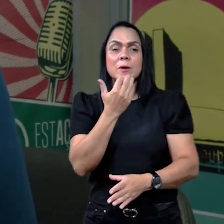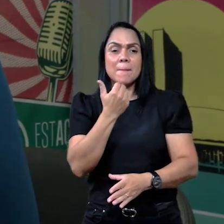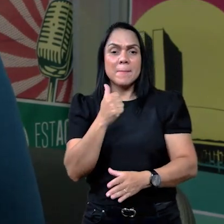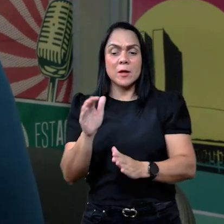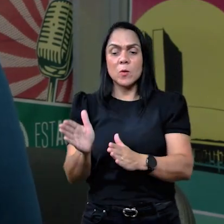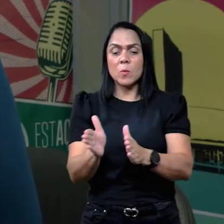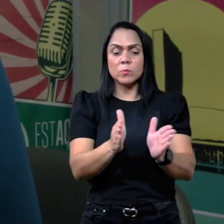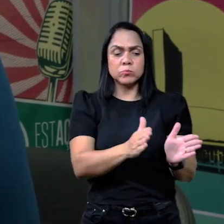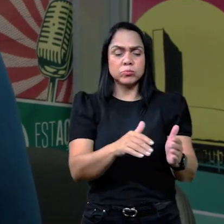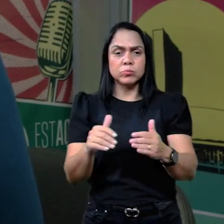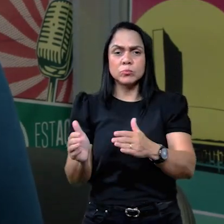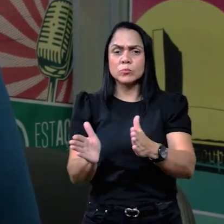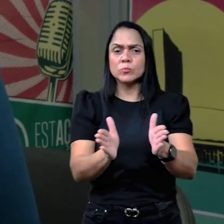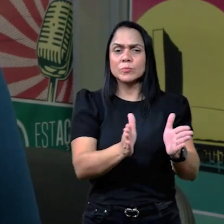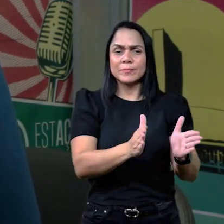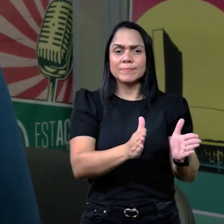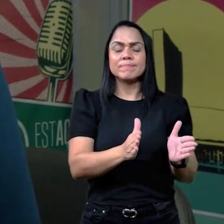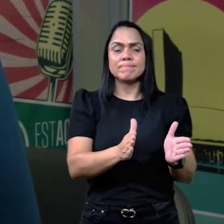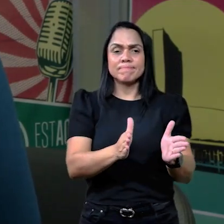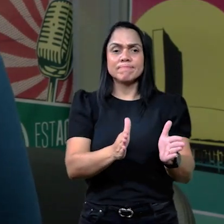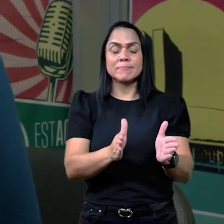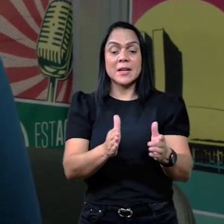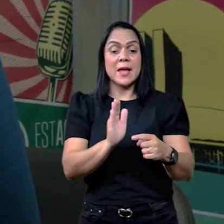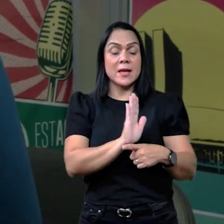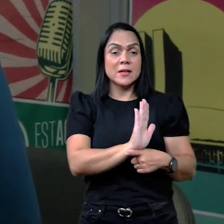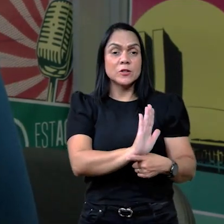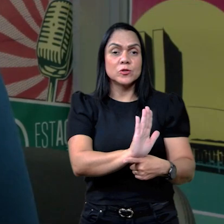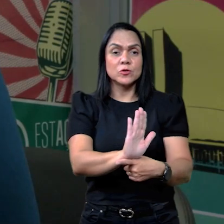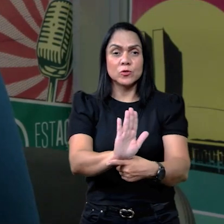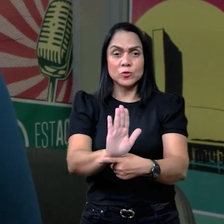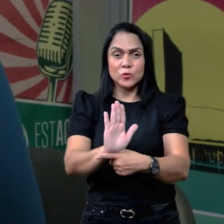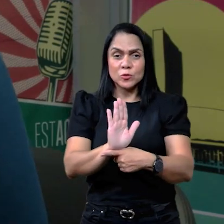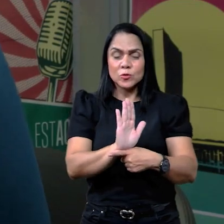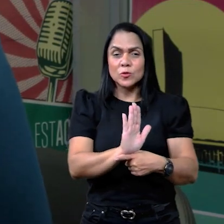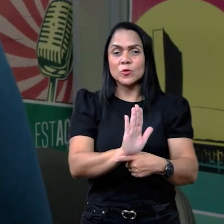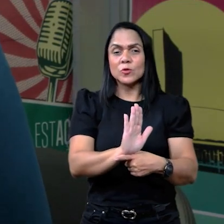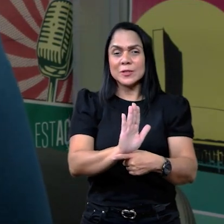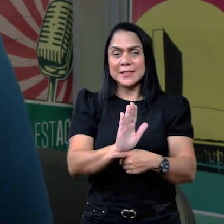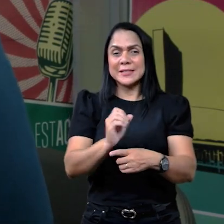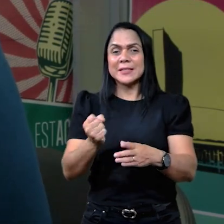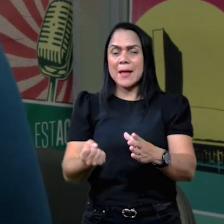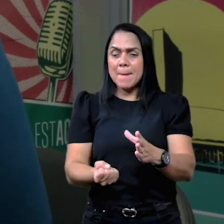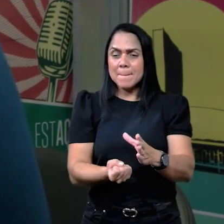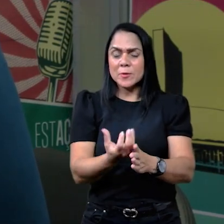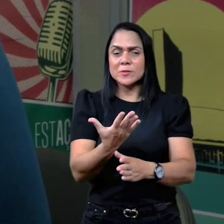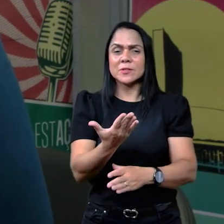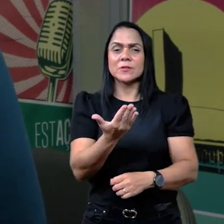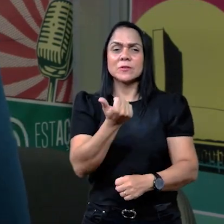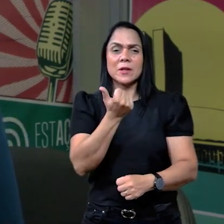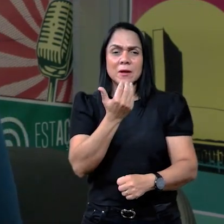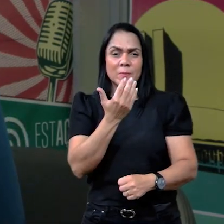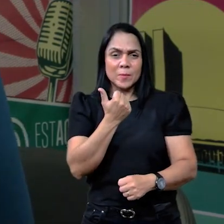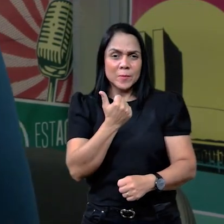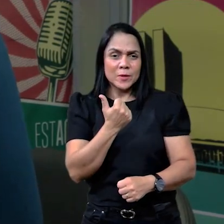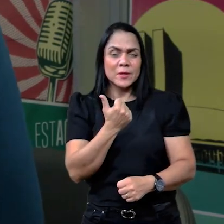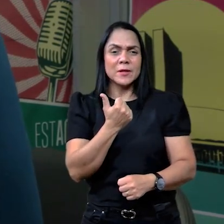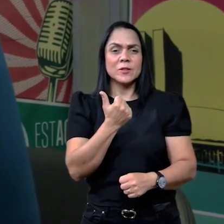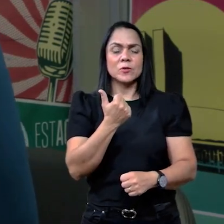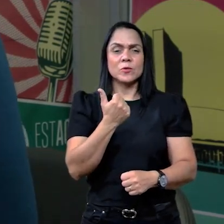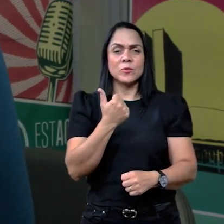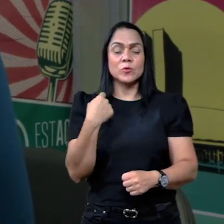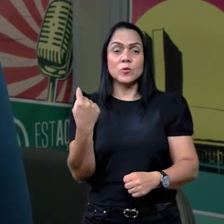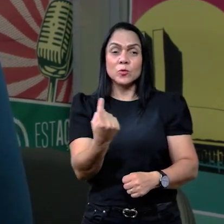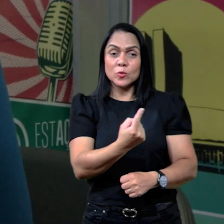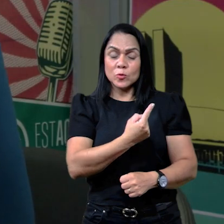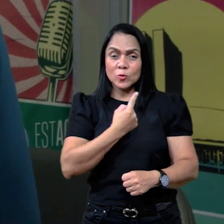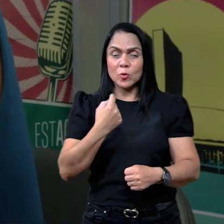da produção, do processamento e tudo mais. Então, assim, essa contribuição, né, da produção da comida, né, do